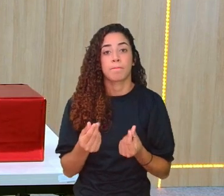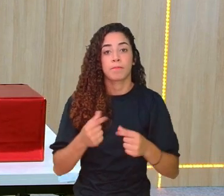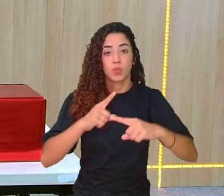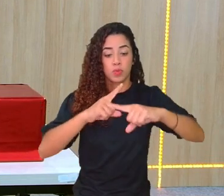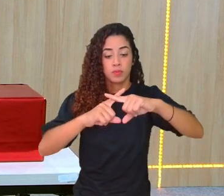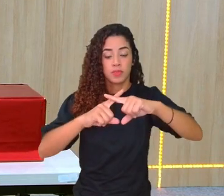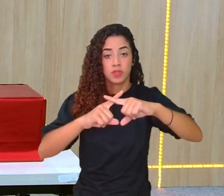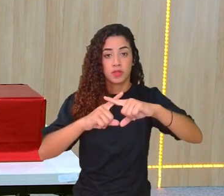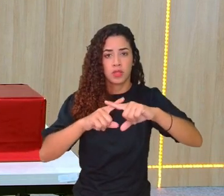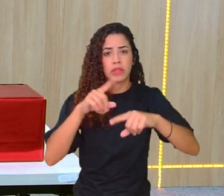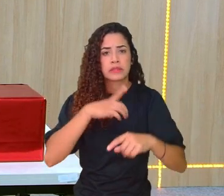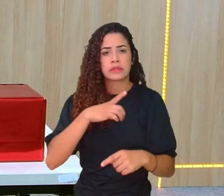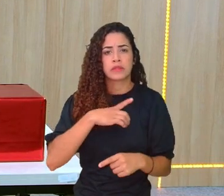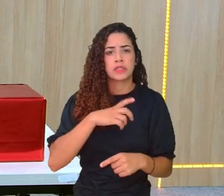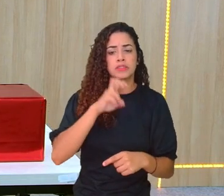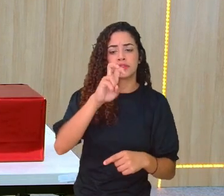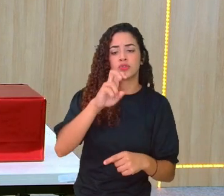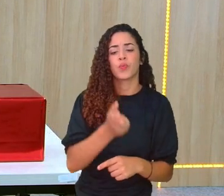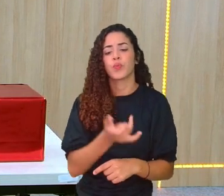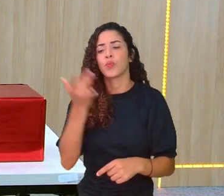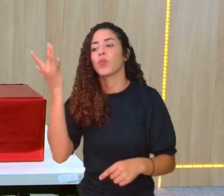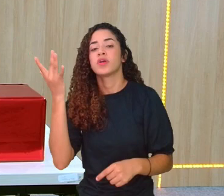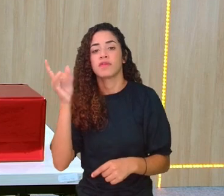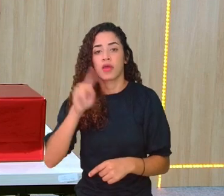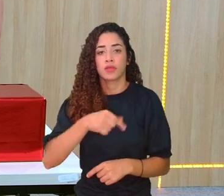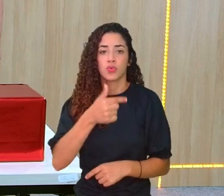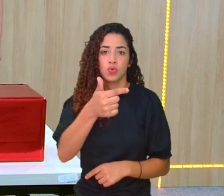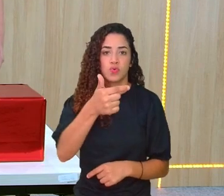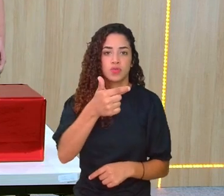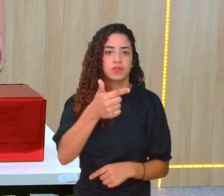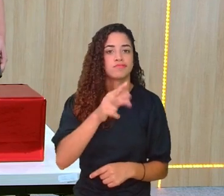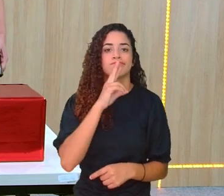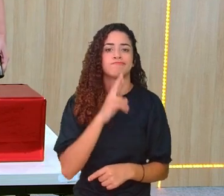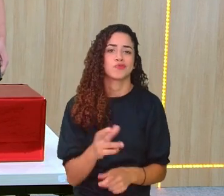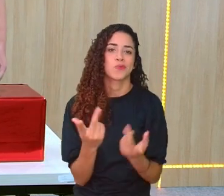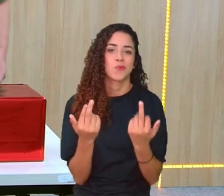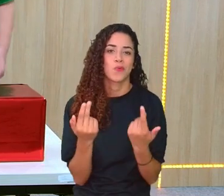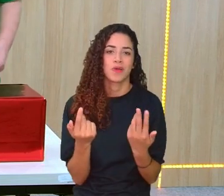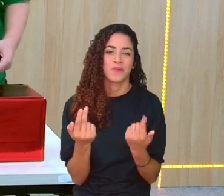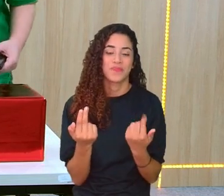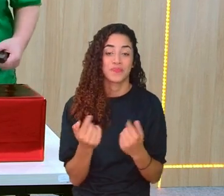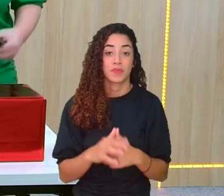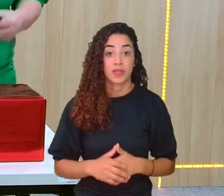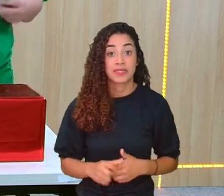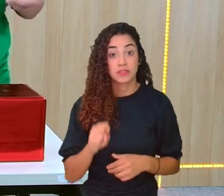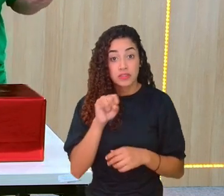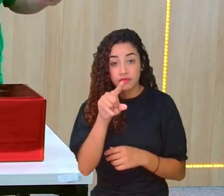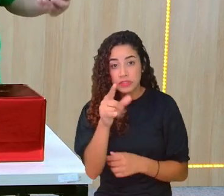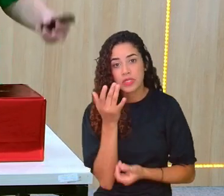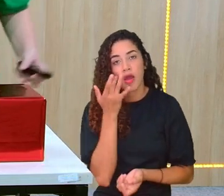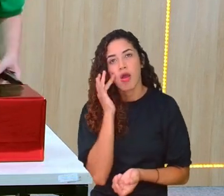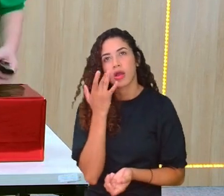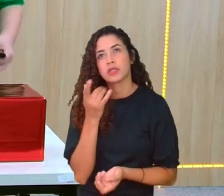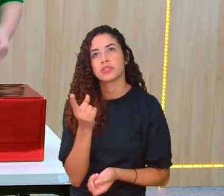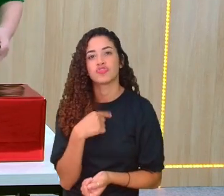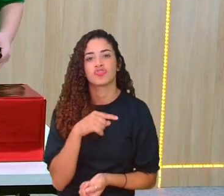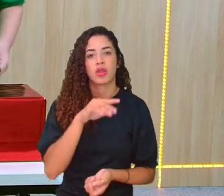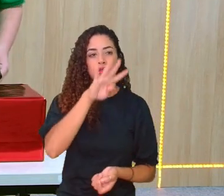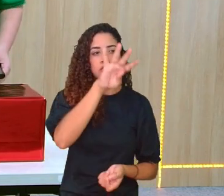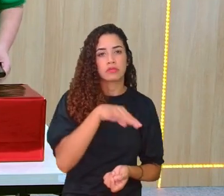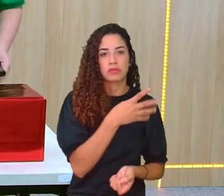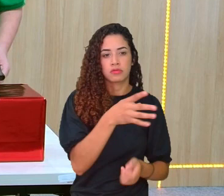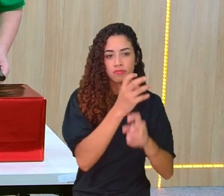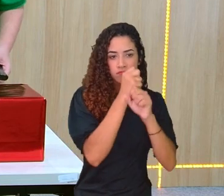vezes? 2 vezes o 5, que dá o mesmo resultado, tá? Para quem acha que tabuada é